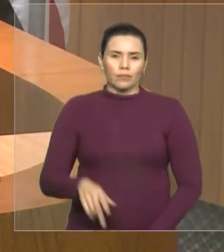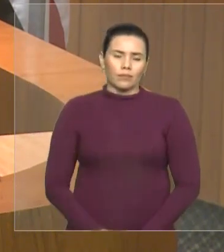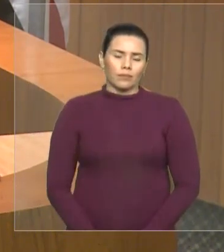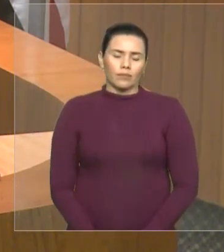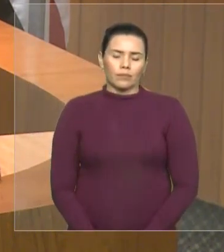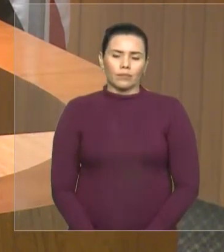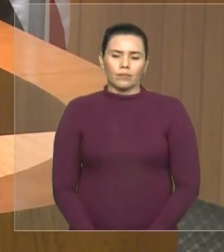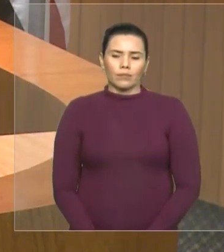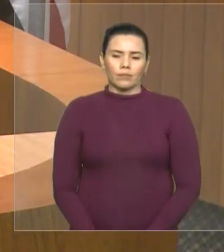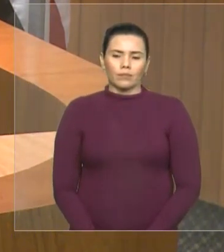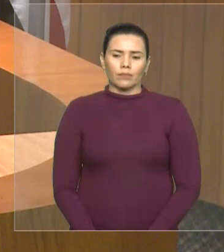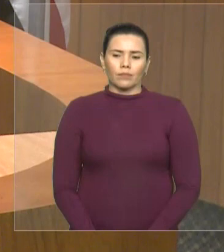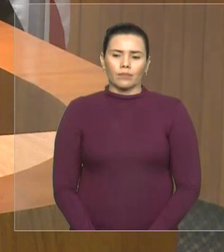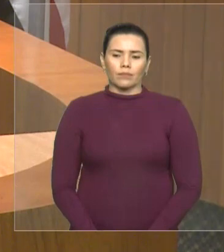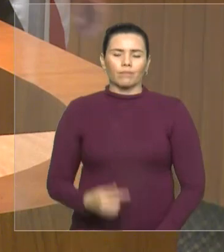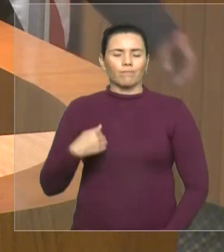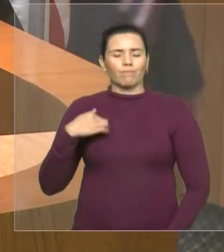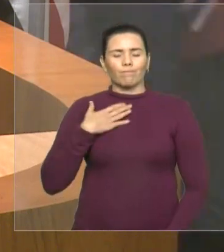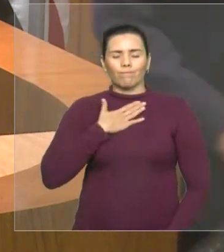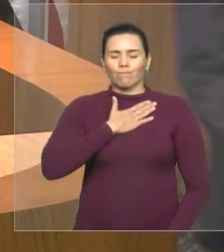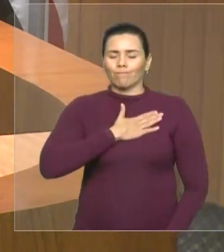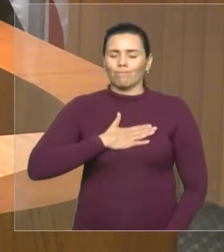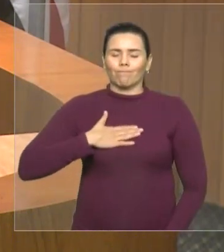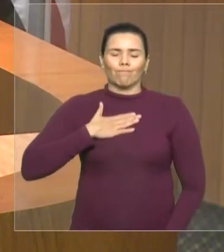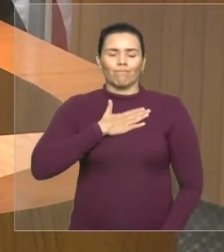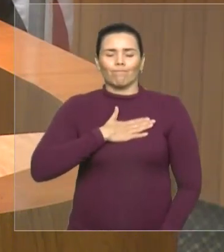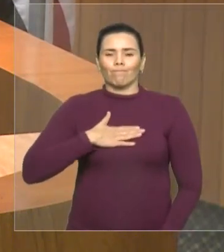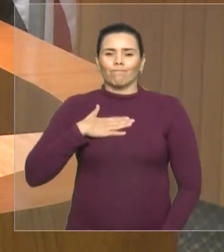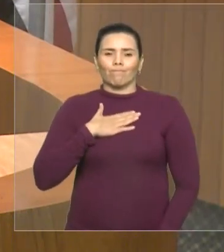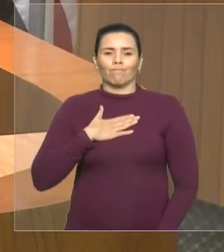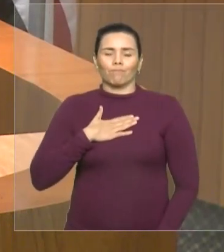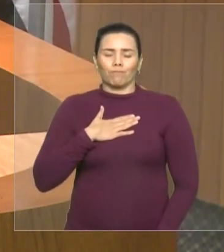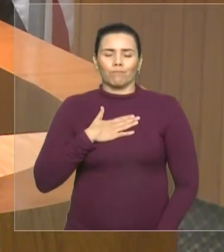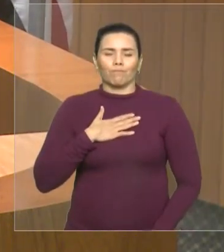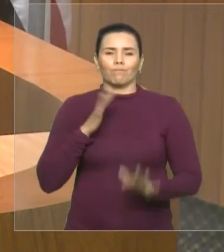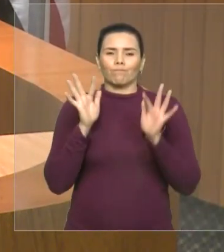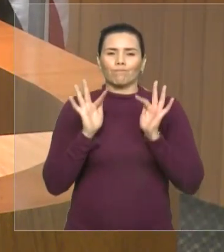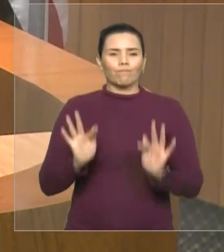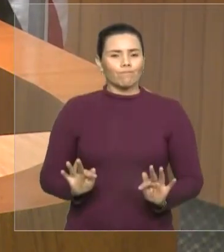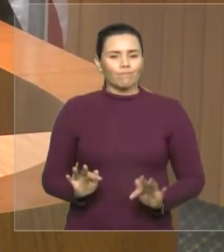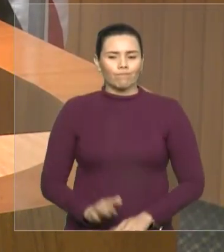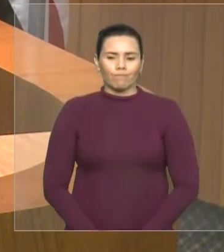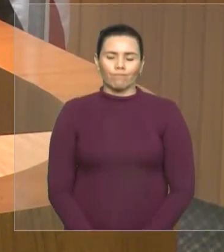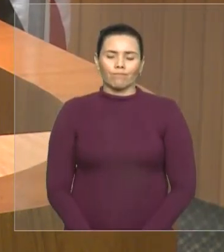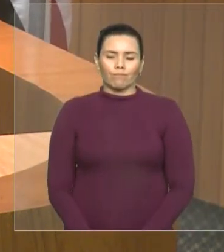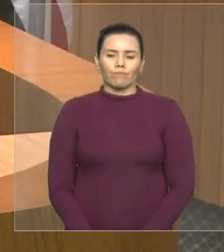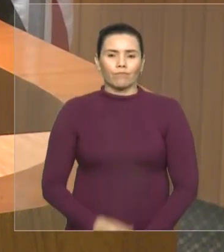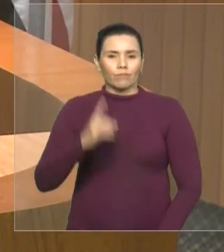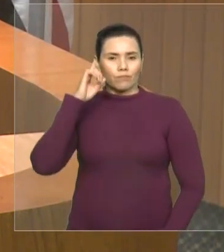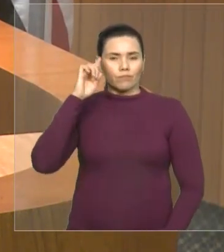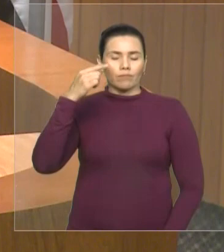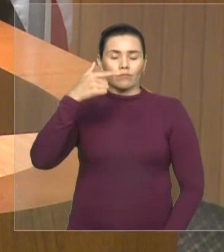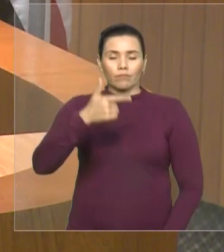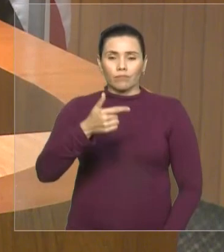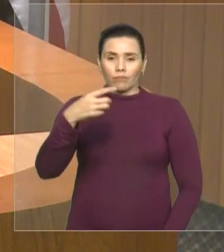para nossa alegria e satisfação, no último dia 23,